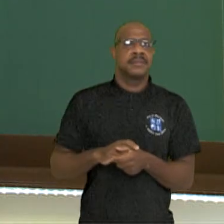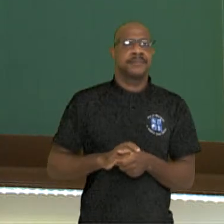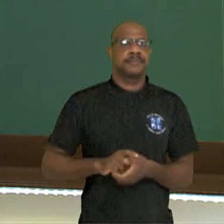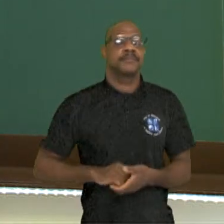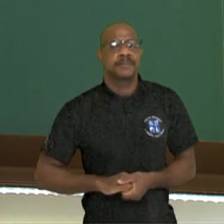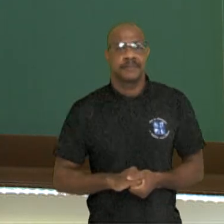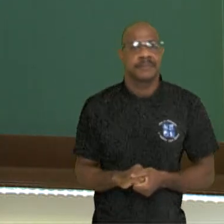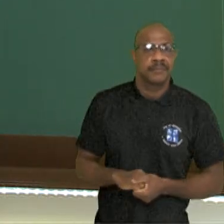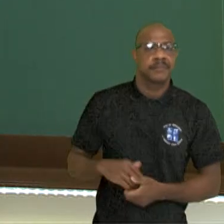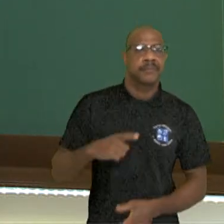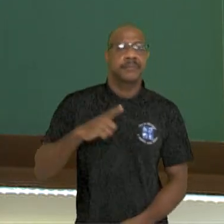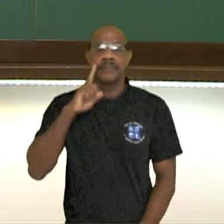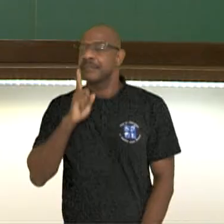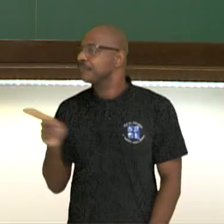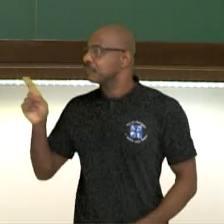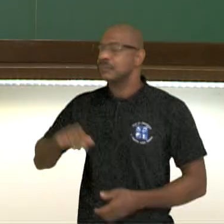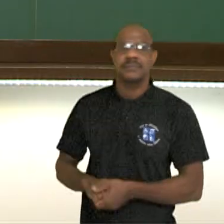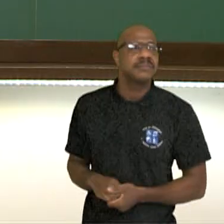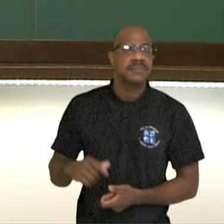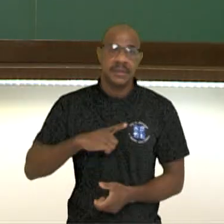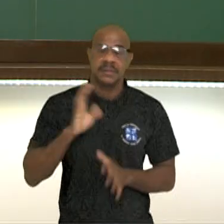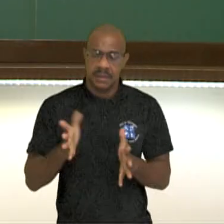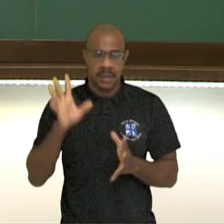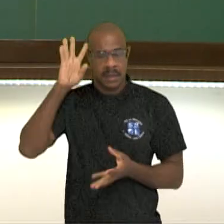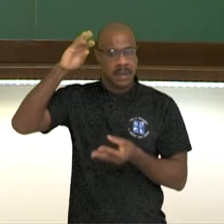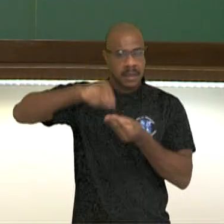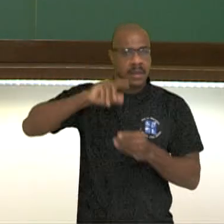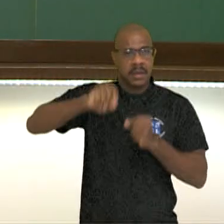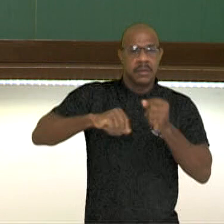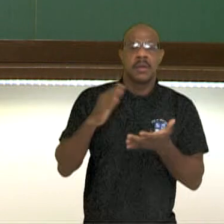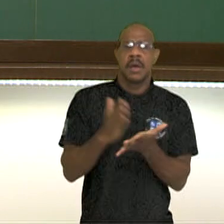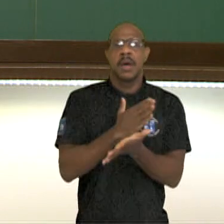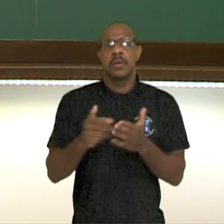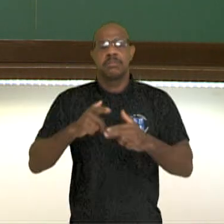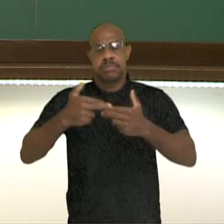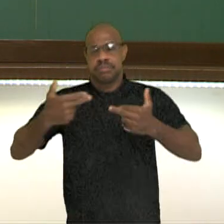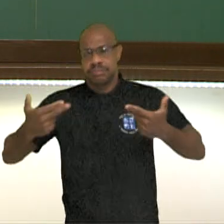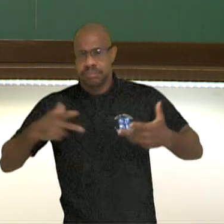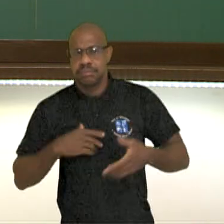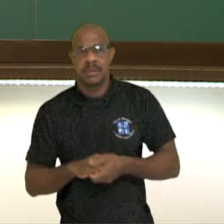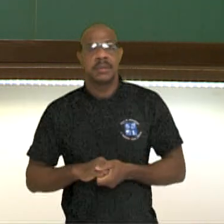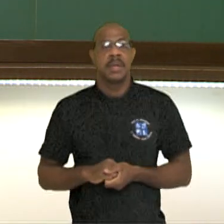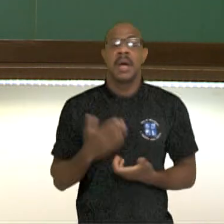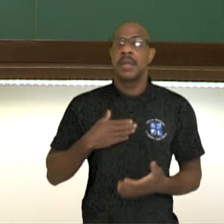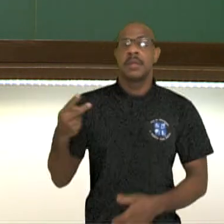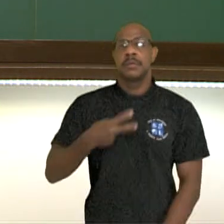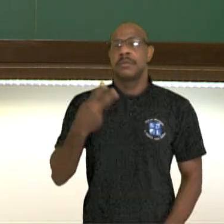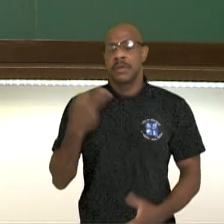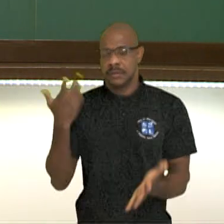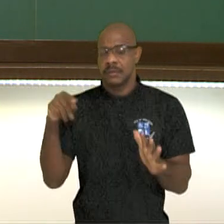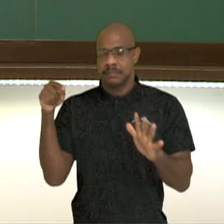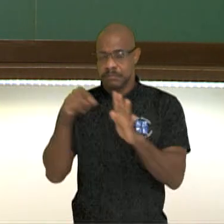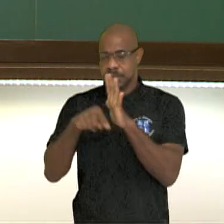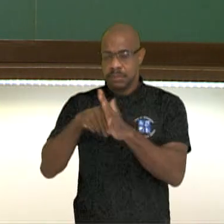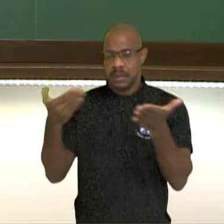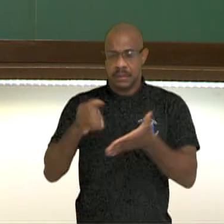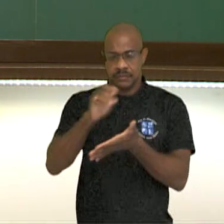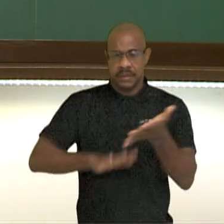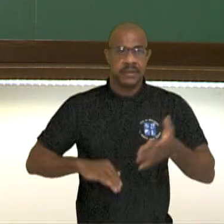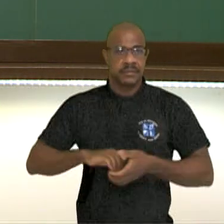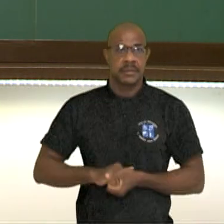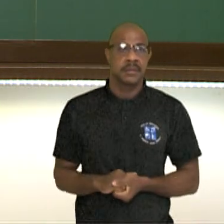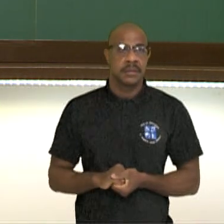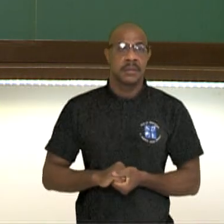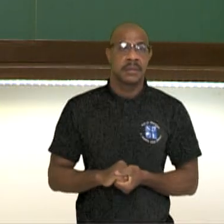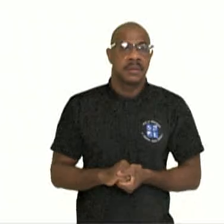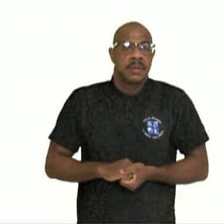verticais. E agora que a gente já fez essa retomada de alguns elementos da linguagem cartográfica, nossa segunda atividade para você na tela, ó.